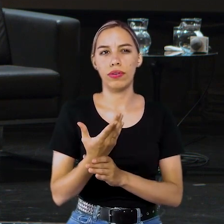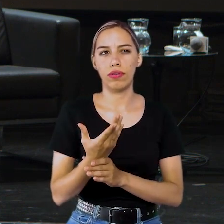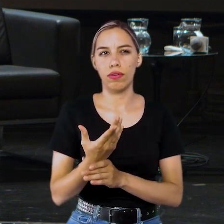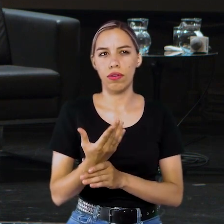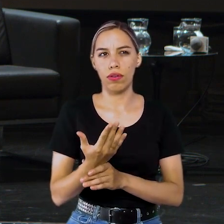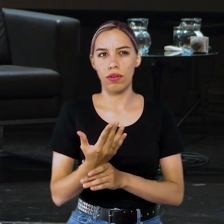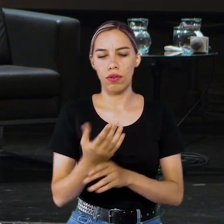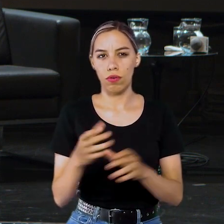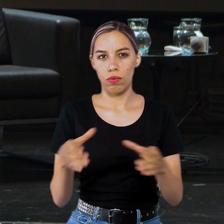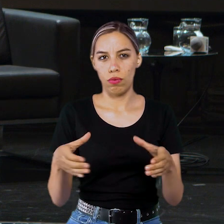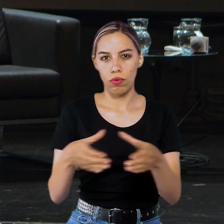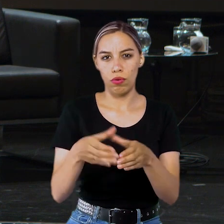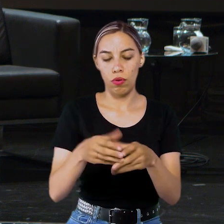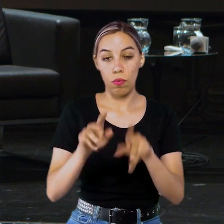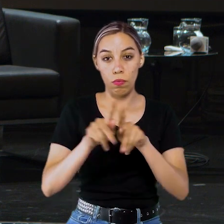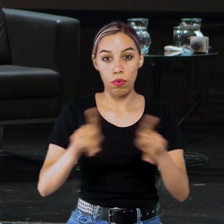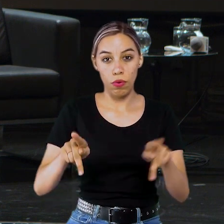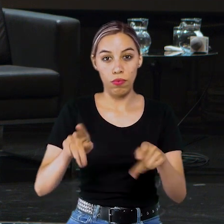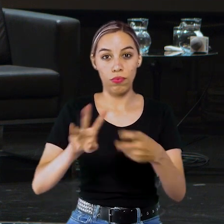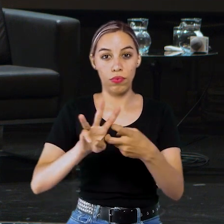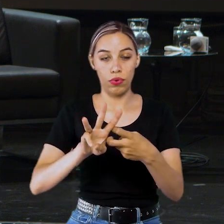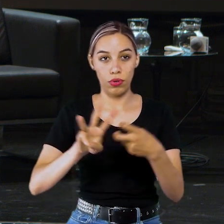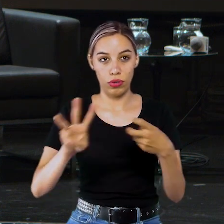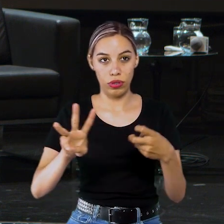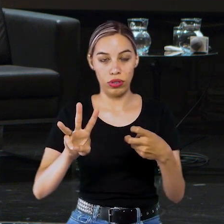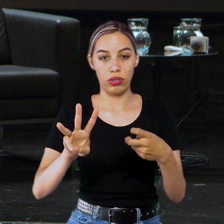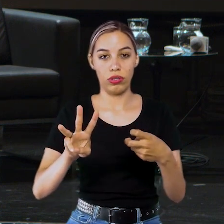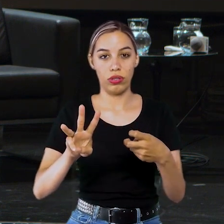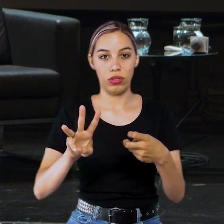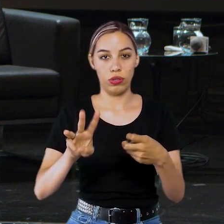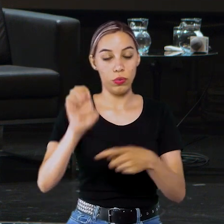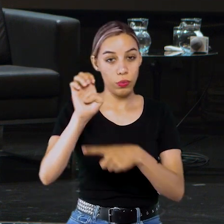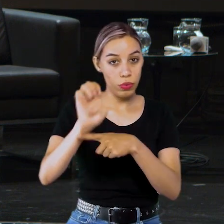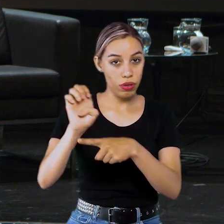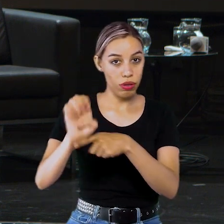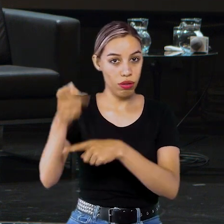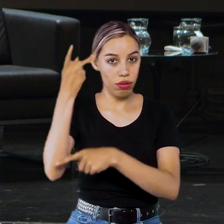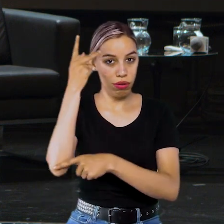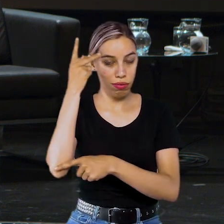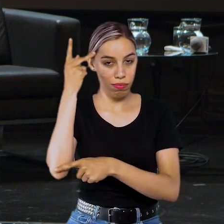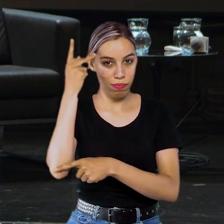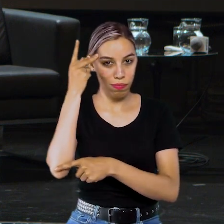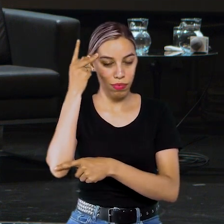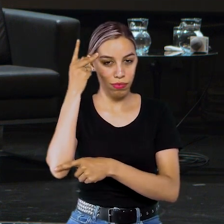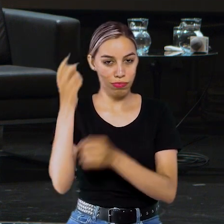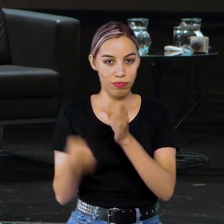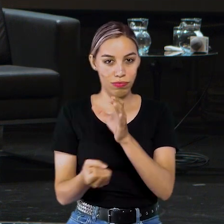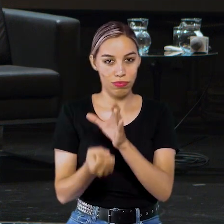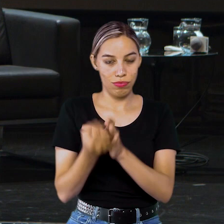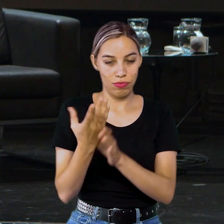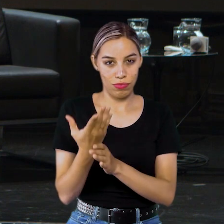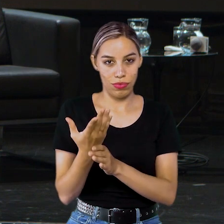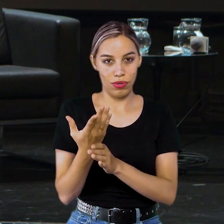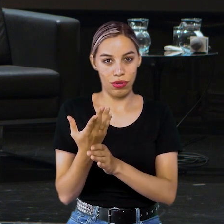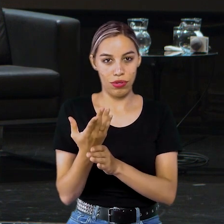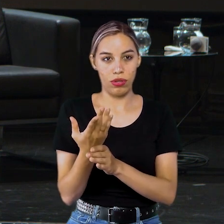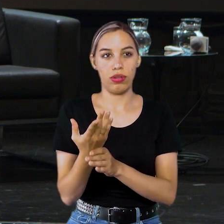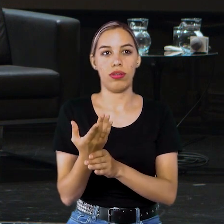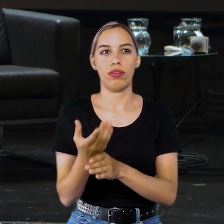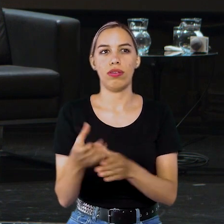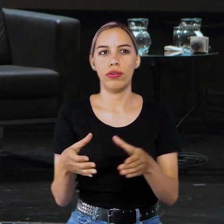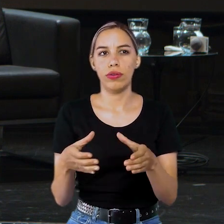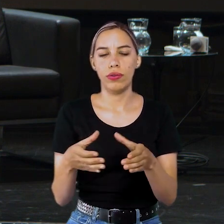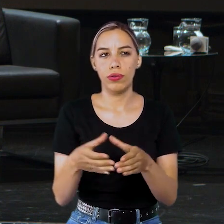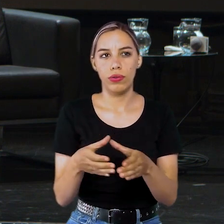de Articulação dos Professores Indígenas no Estado de São Paulo, fundadora e conselheira do